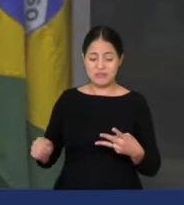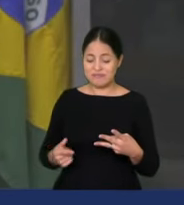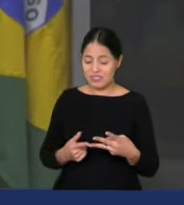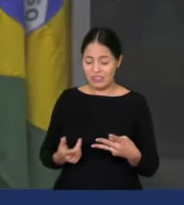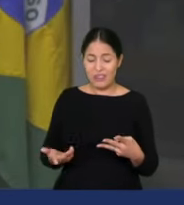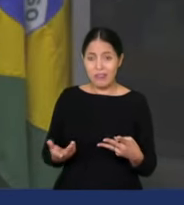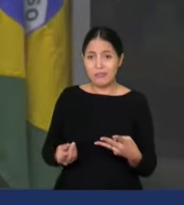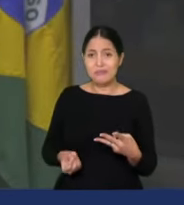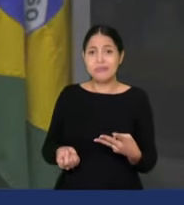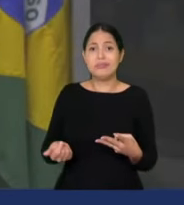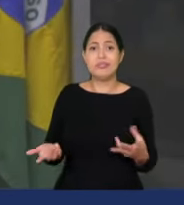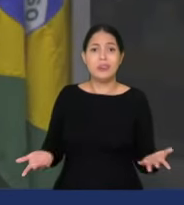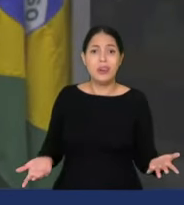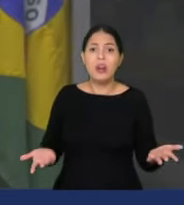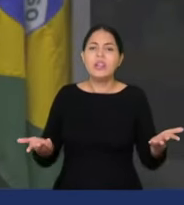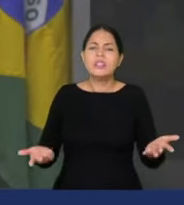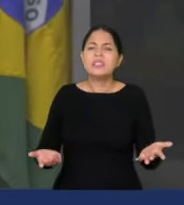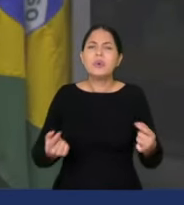Petrobras,